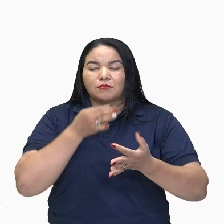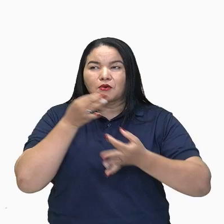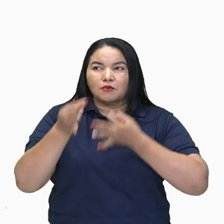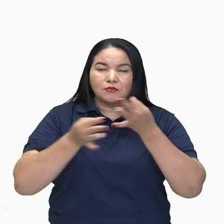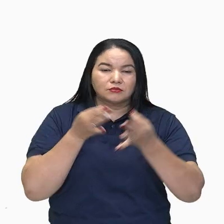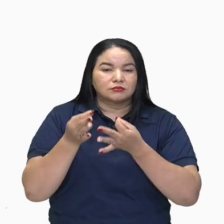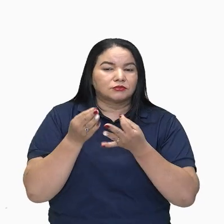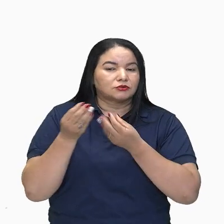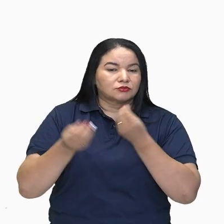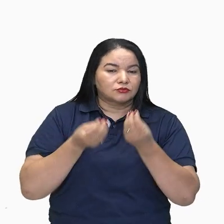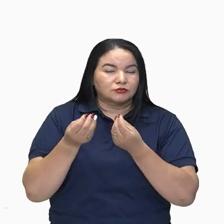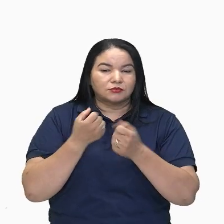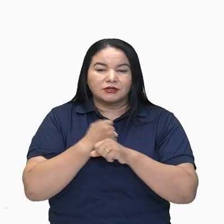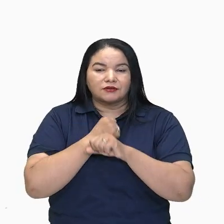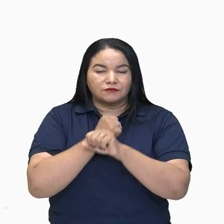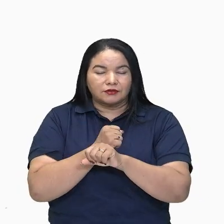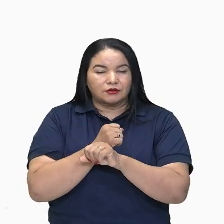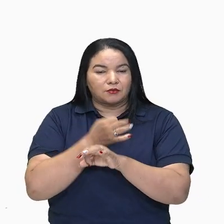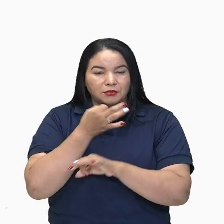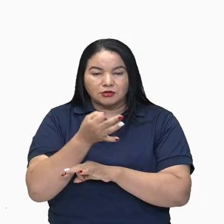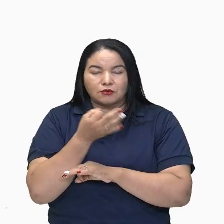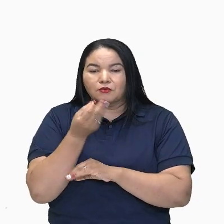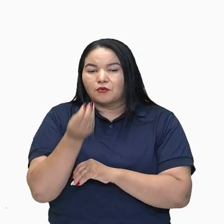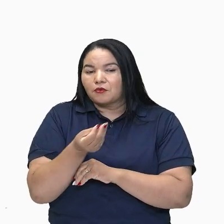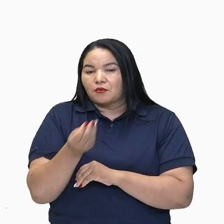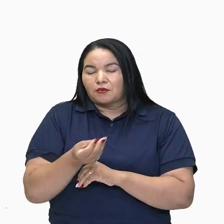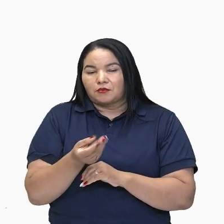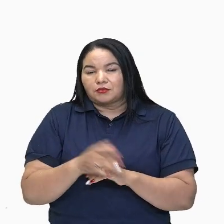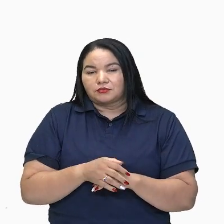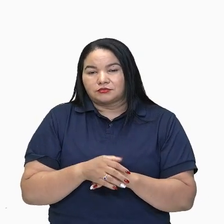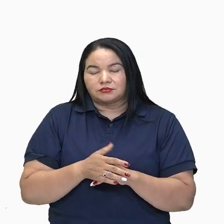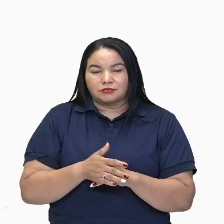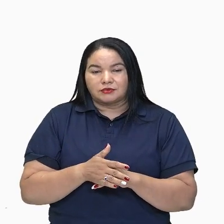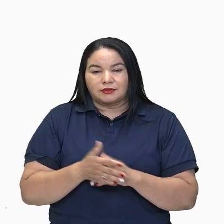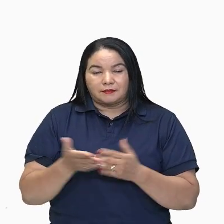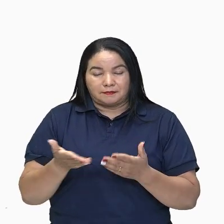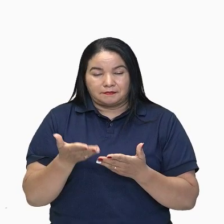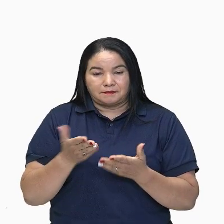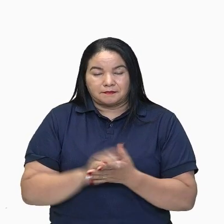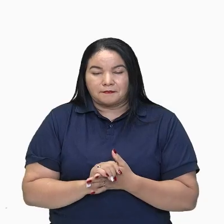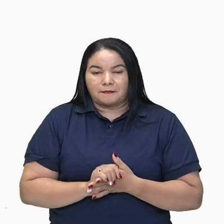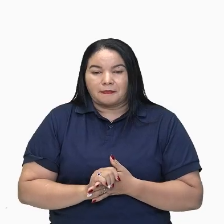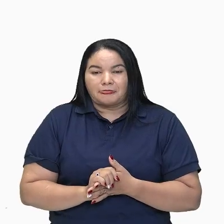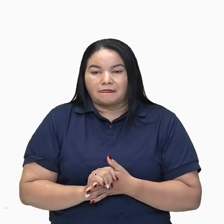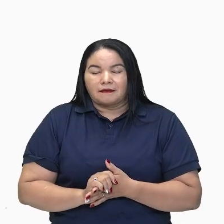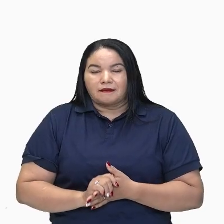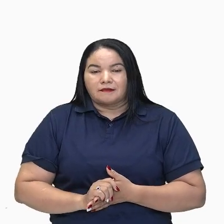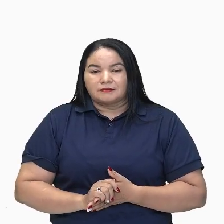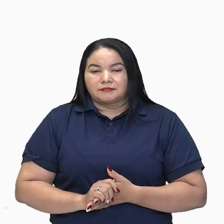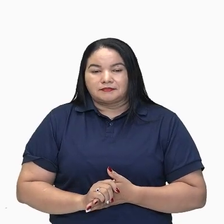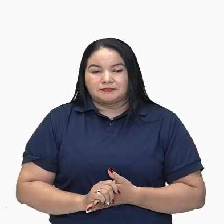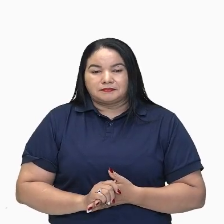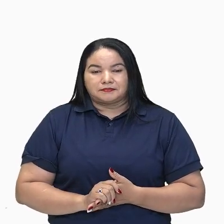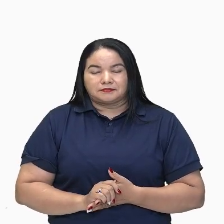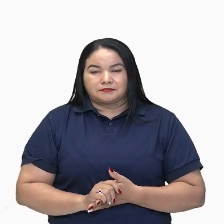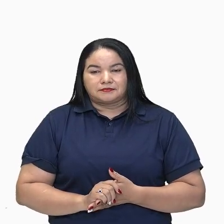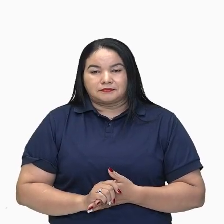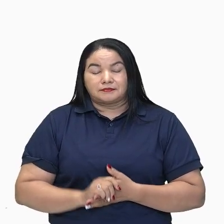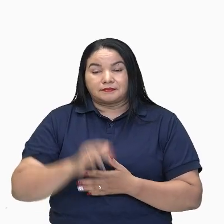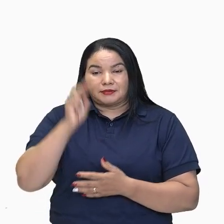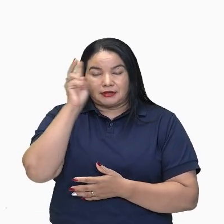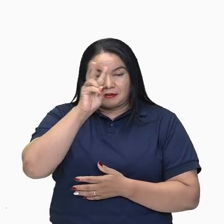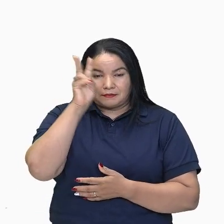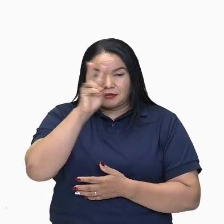para defender essa opinião? Então, quais são os argumentos que o autor usa para defender a opinião dele? Lembrando